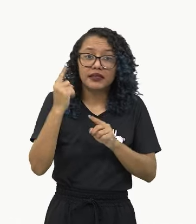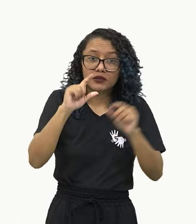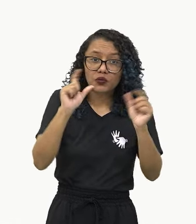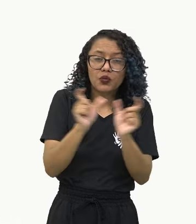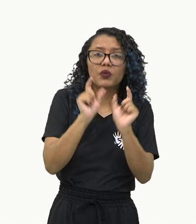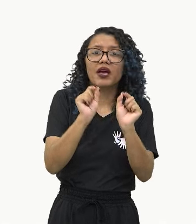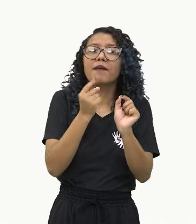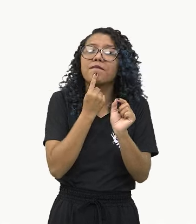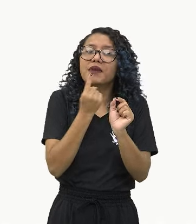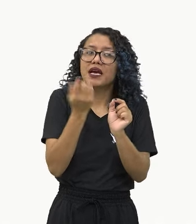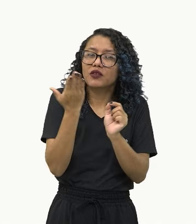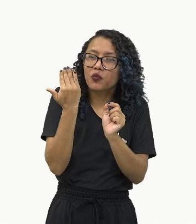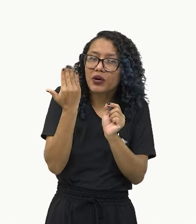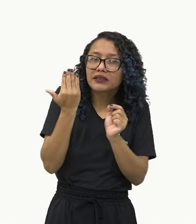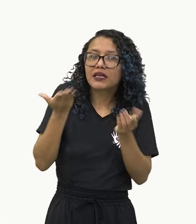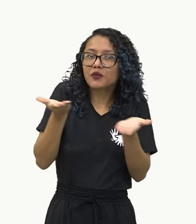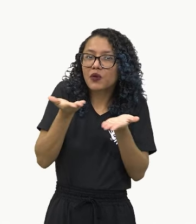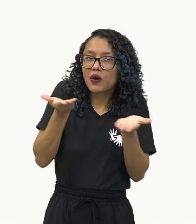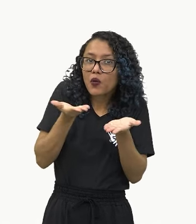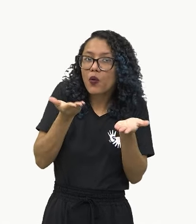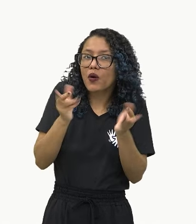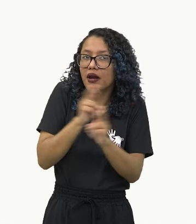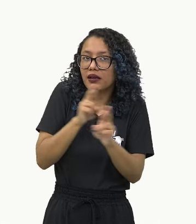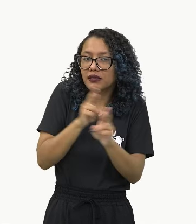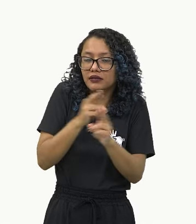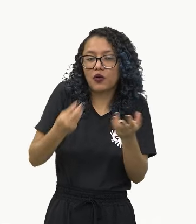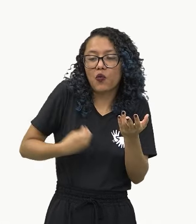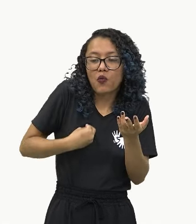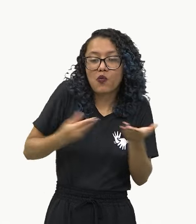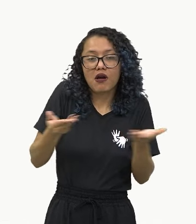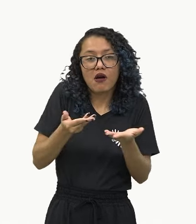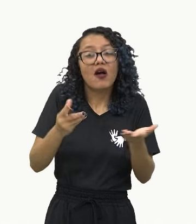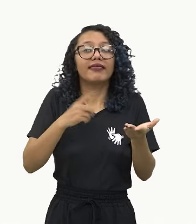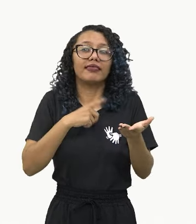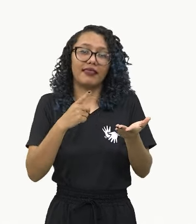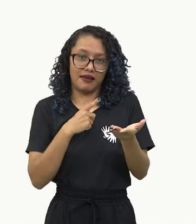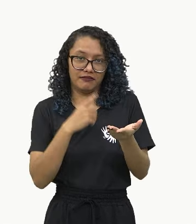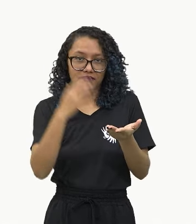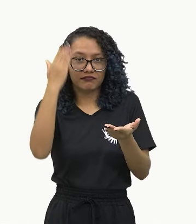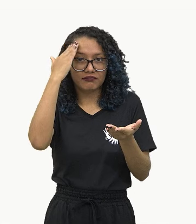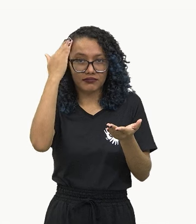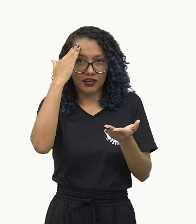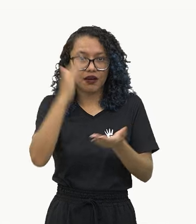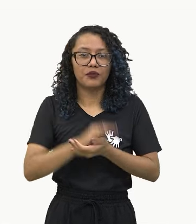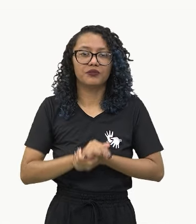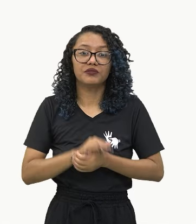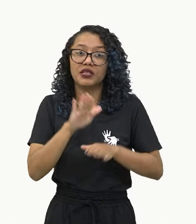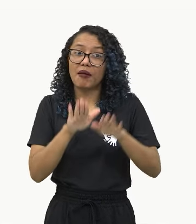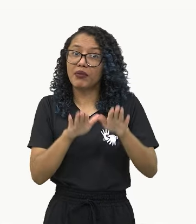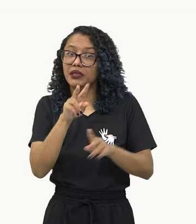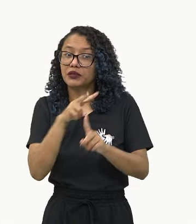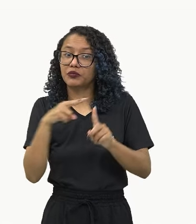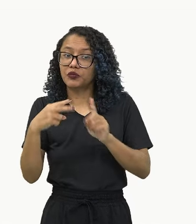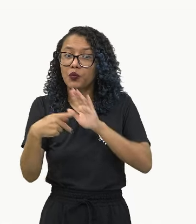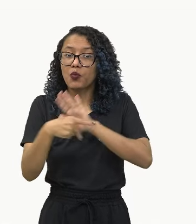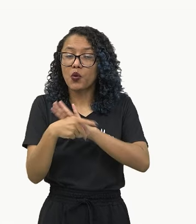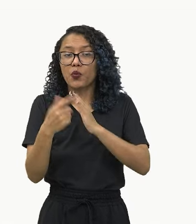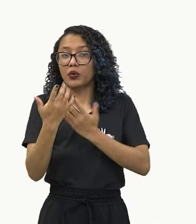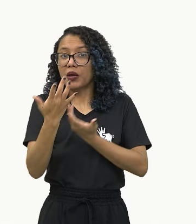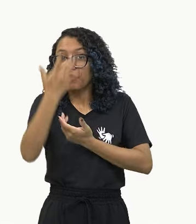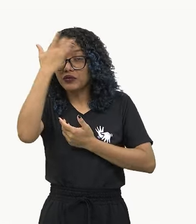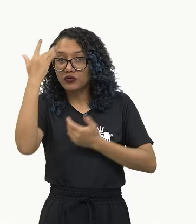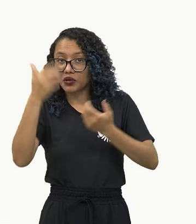recente, ou que guarda, né, essa relação com o presente desde a perspectiva do falante. Ou seja, ele